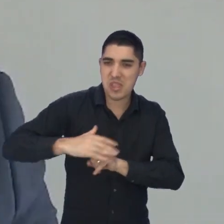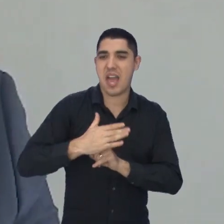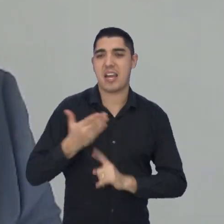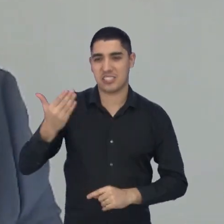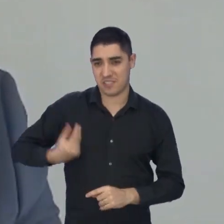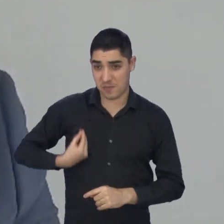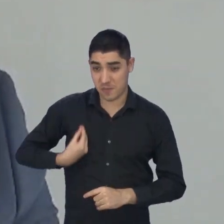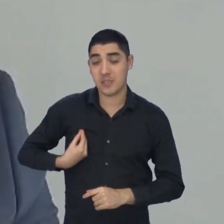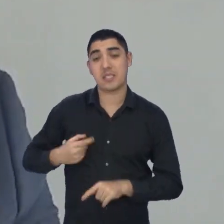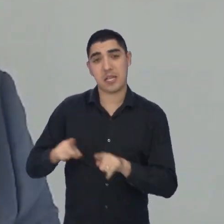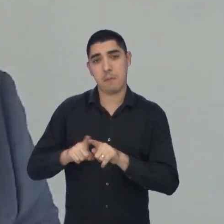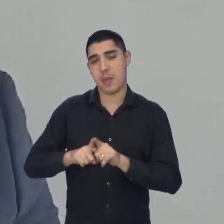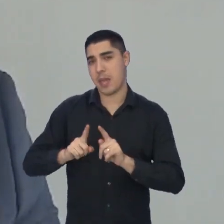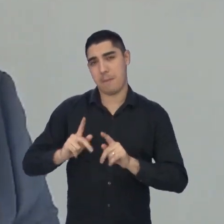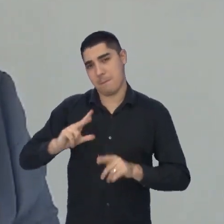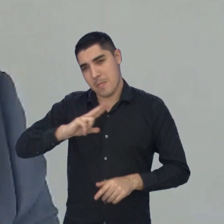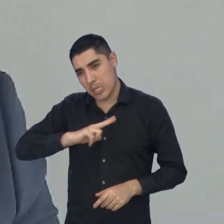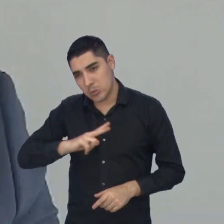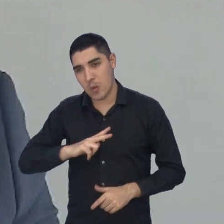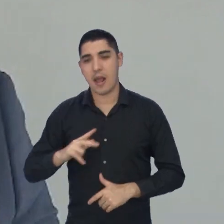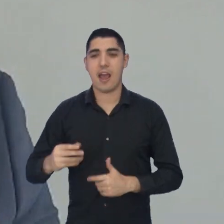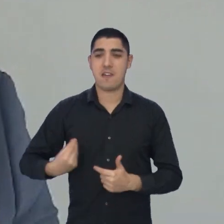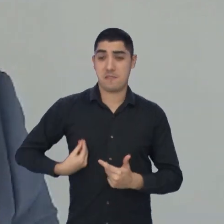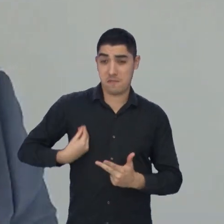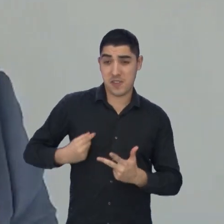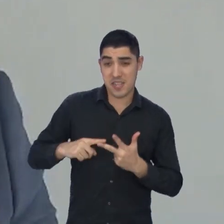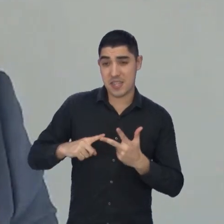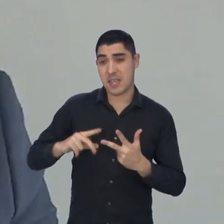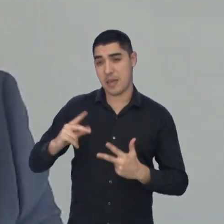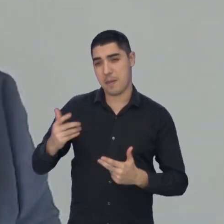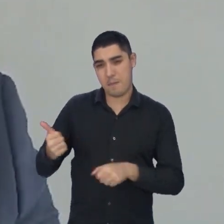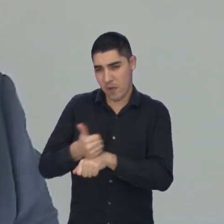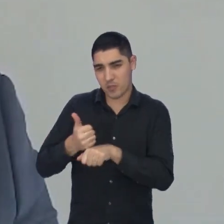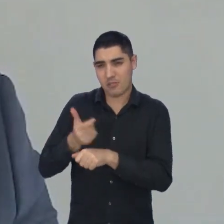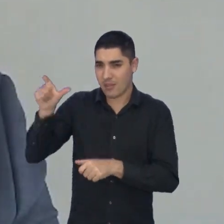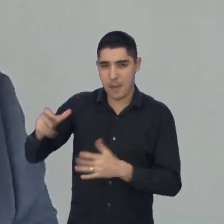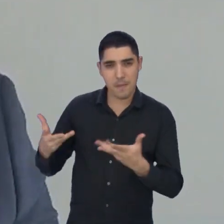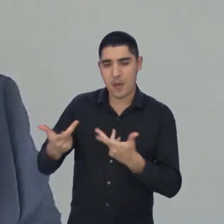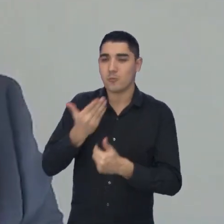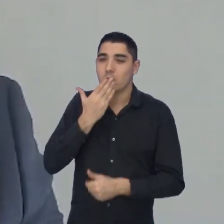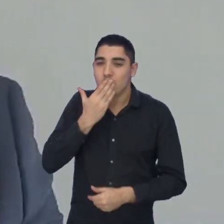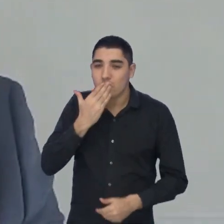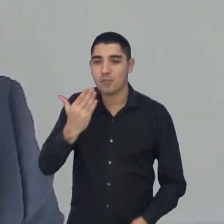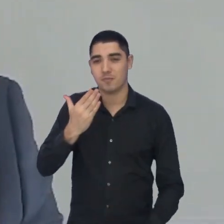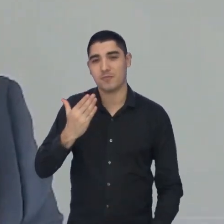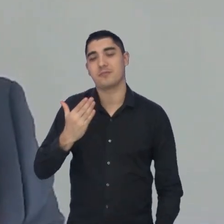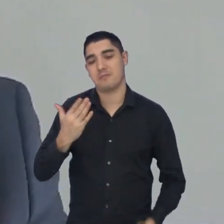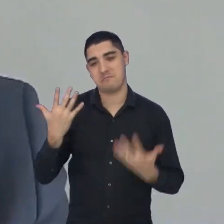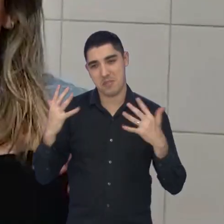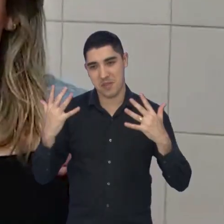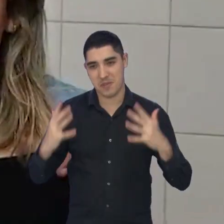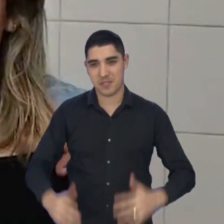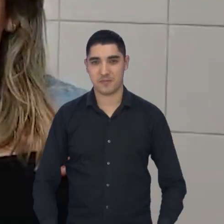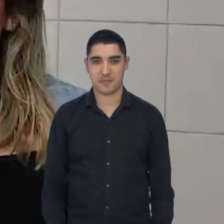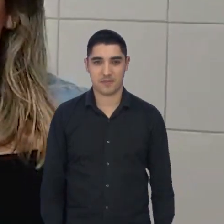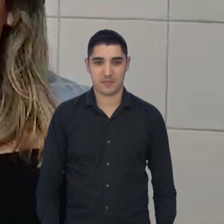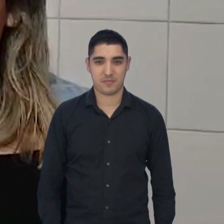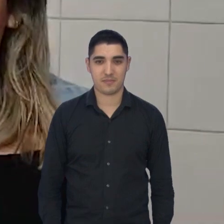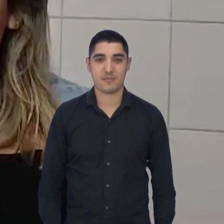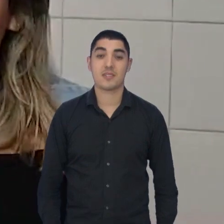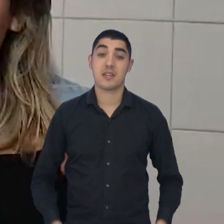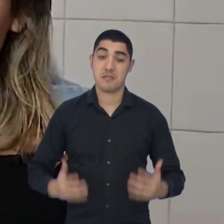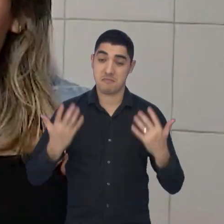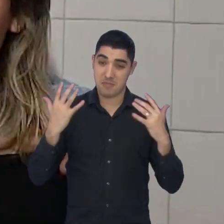pessoal, na profissional. É uma pessoa maravilhosa. Nada. Beijão. Parabéns. Parabéns,